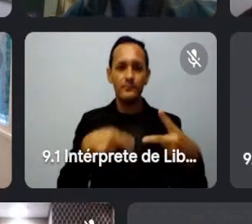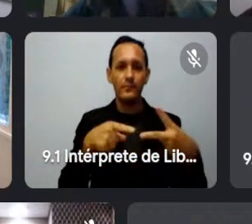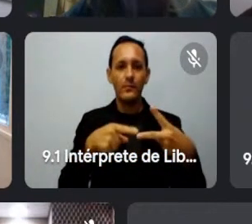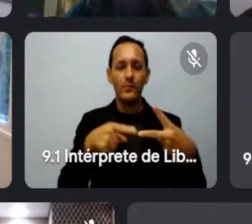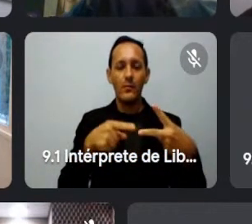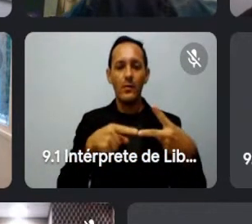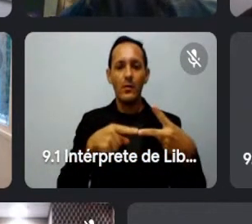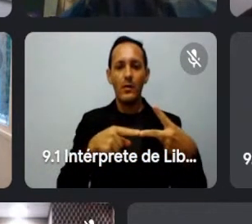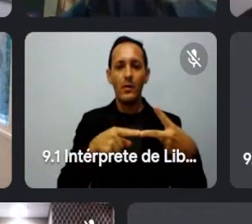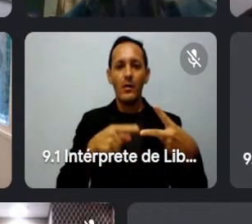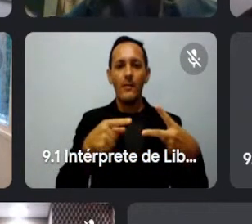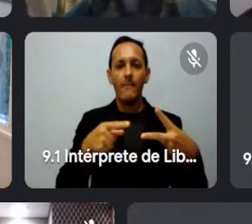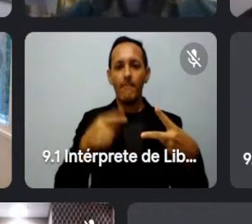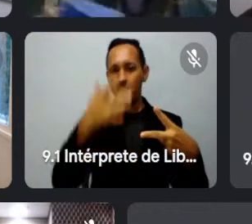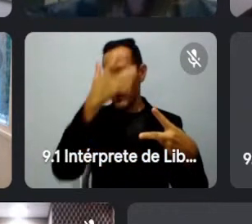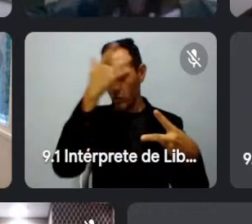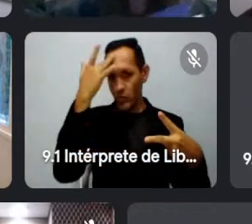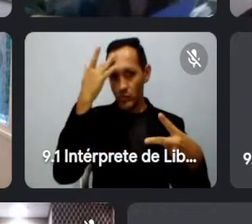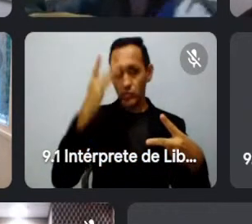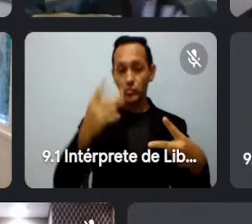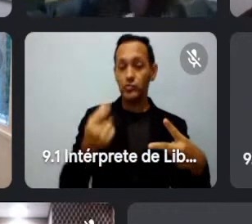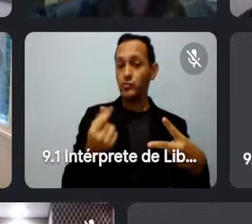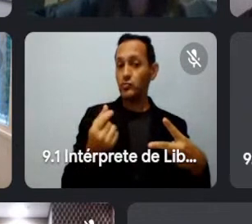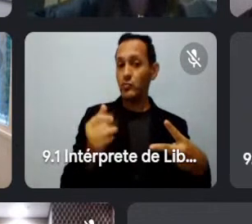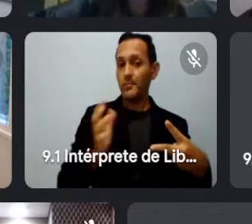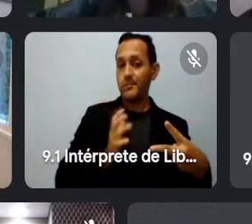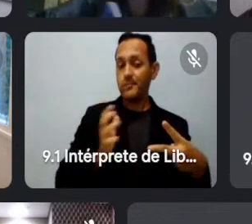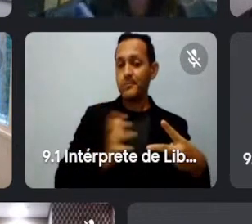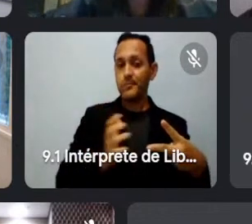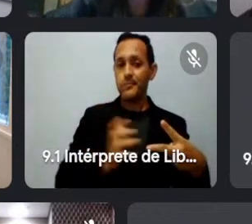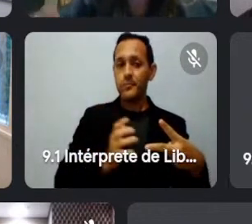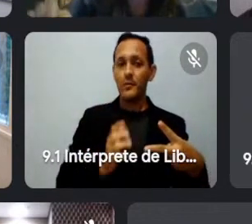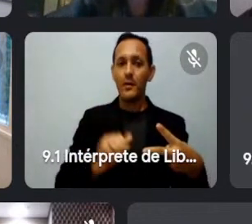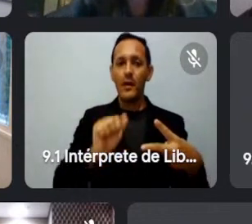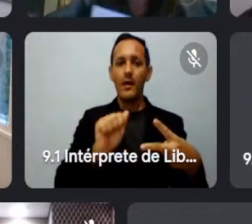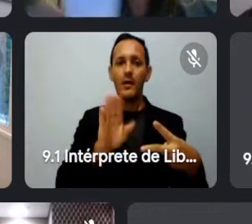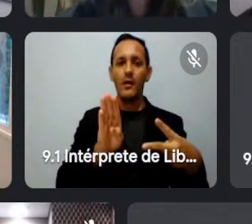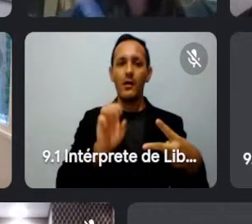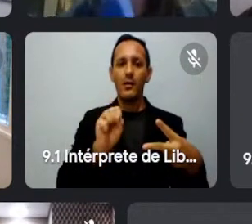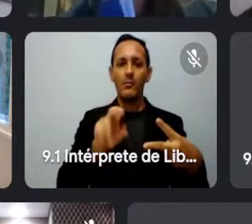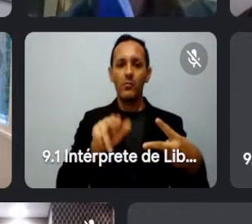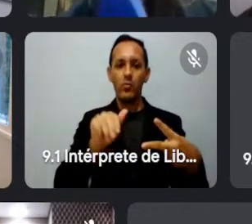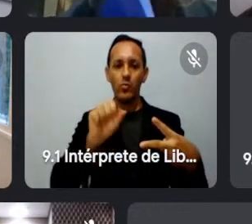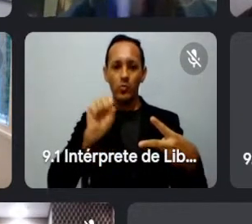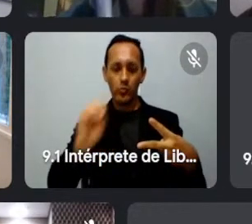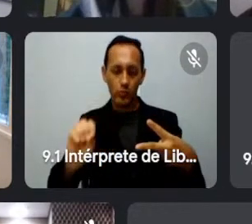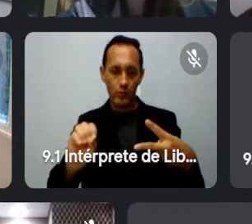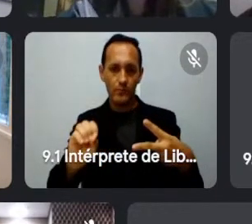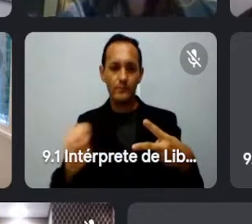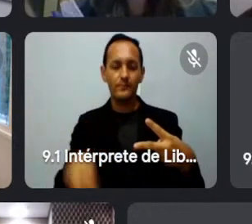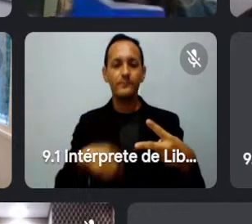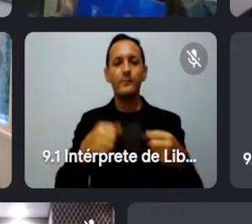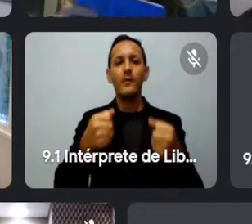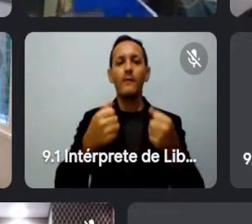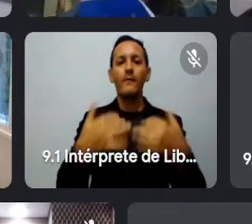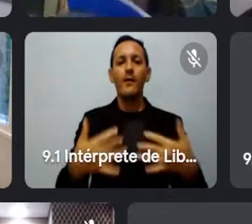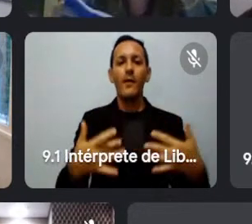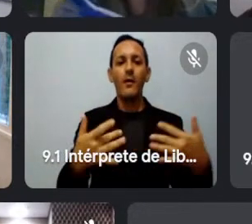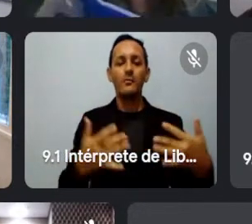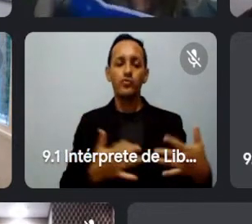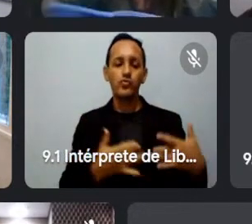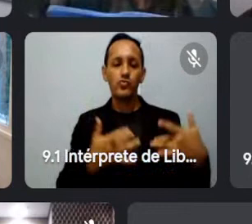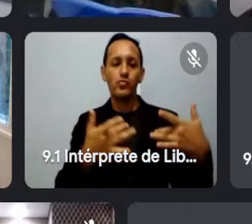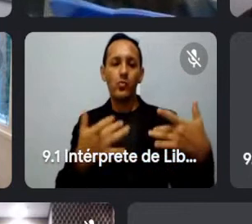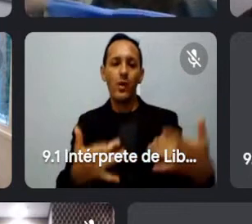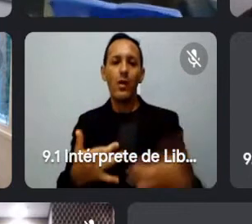econômico Esse é o fato narrar é a doação de pneus